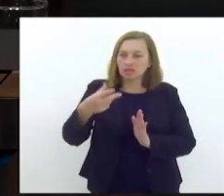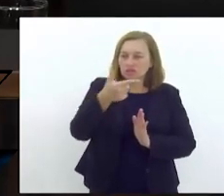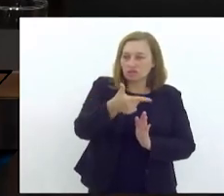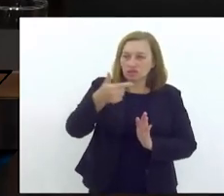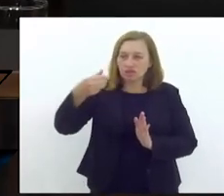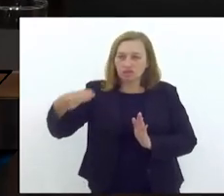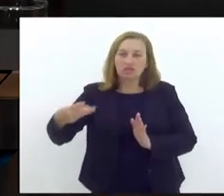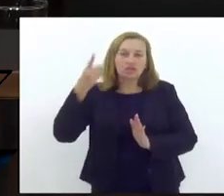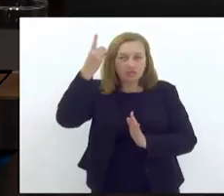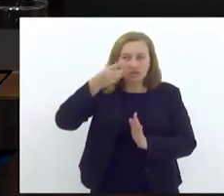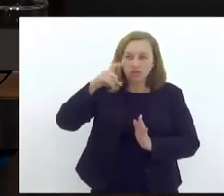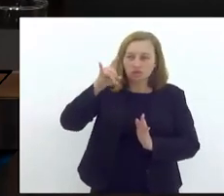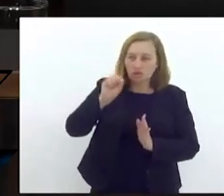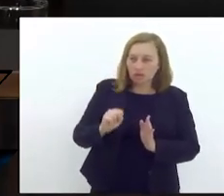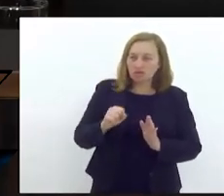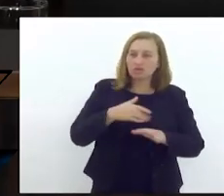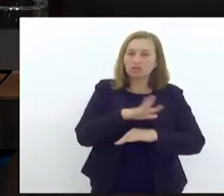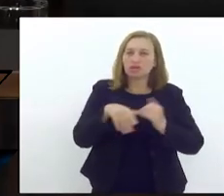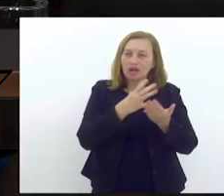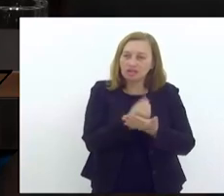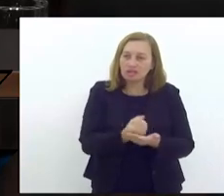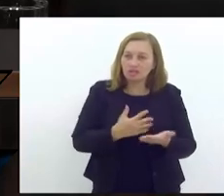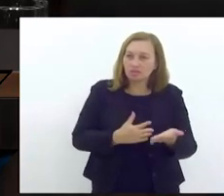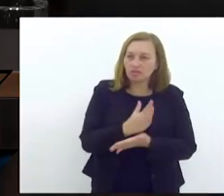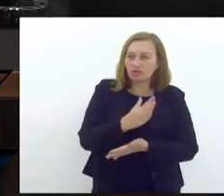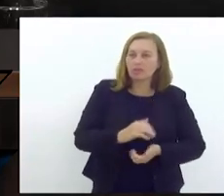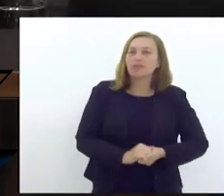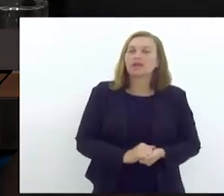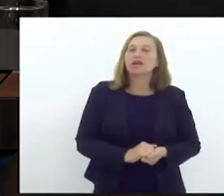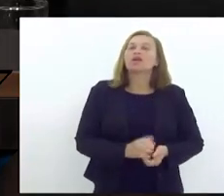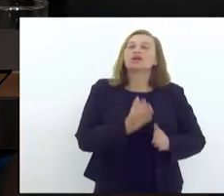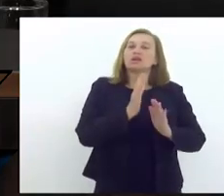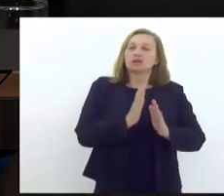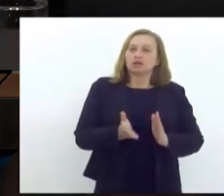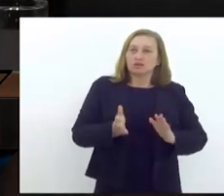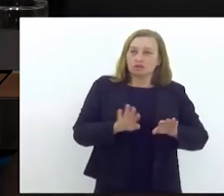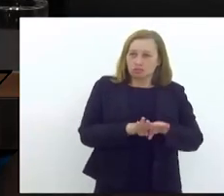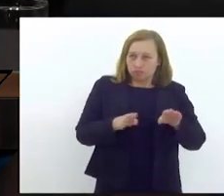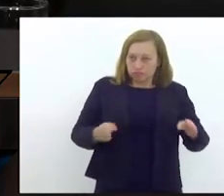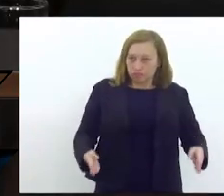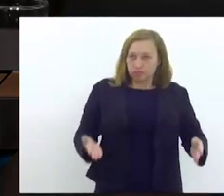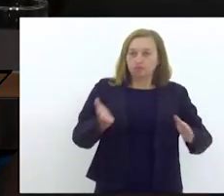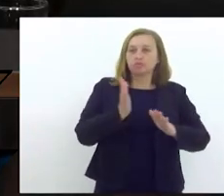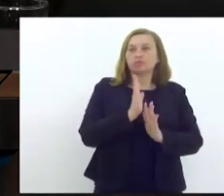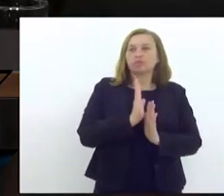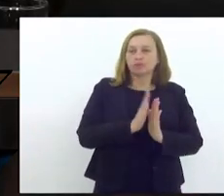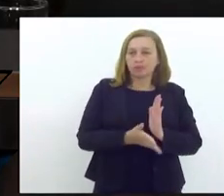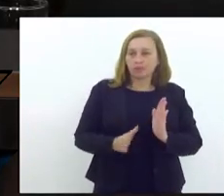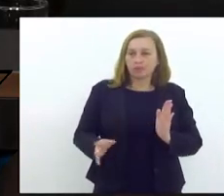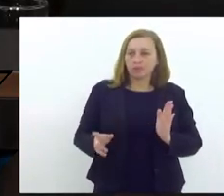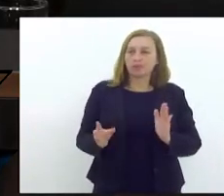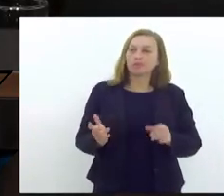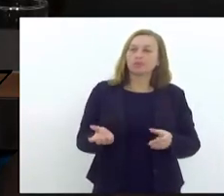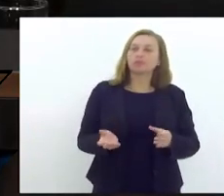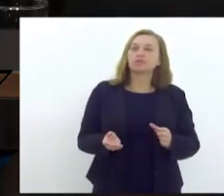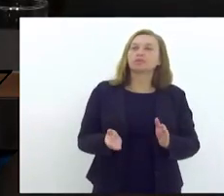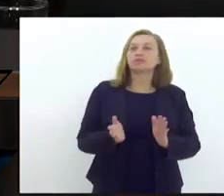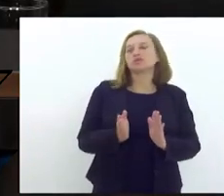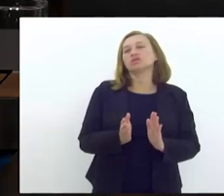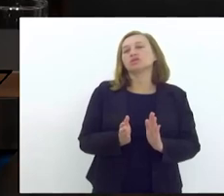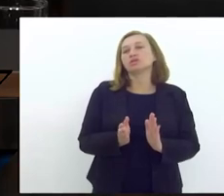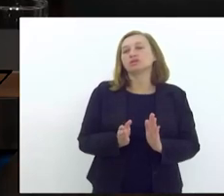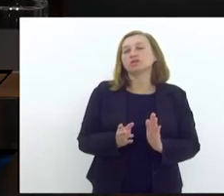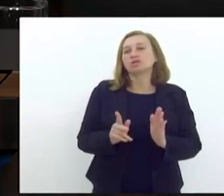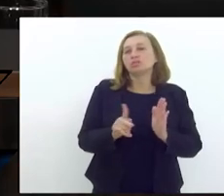Douglas Júnior aprovado a sobre a mesa requerimento de inclusão na hora do dia